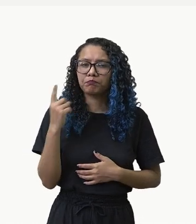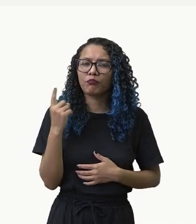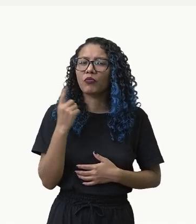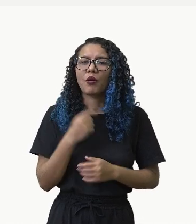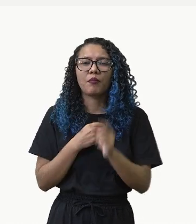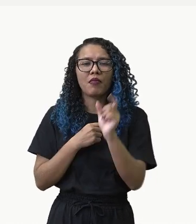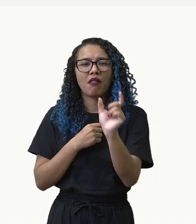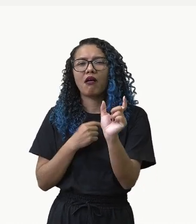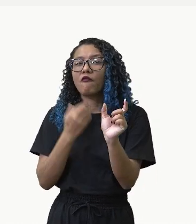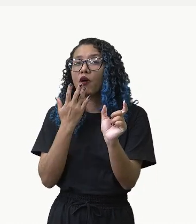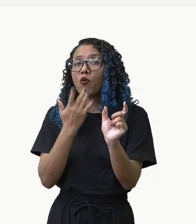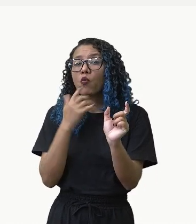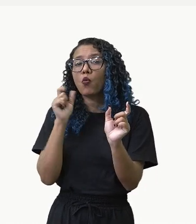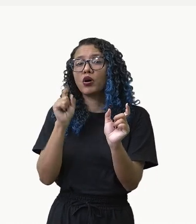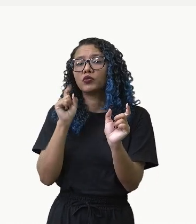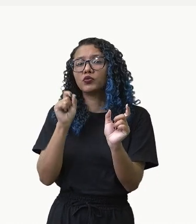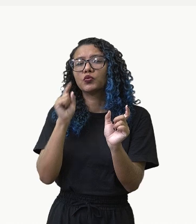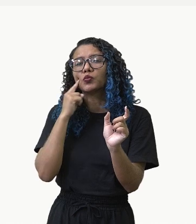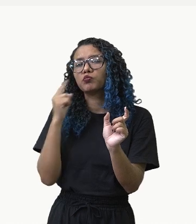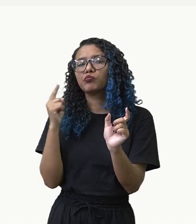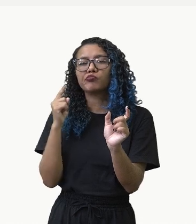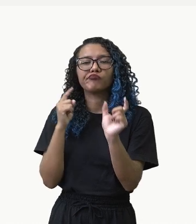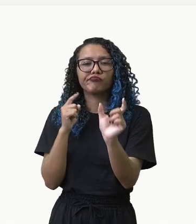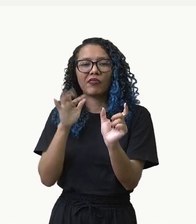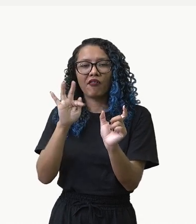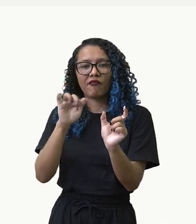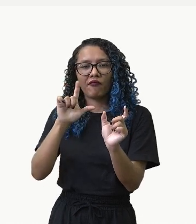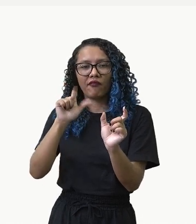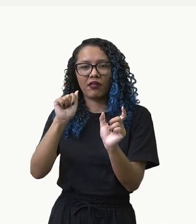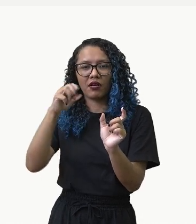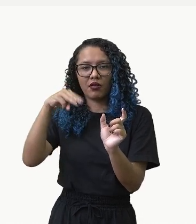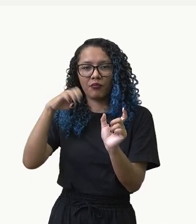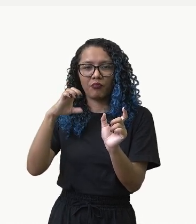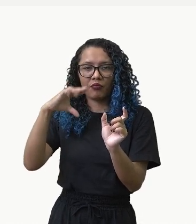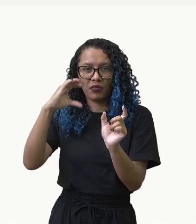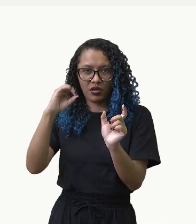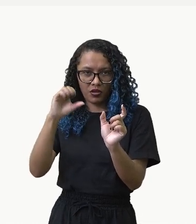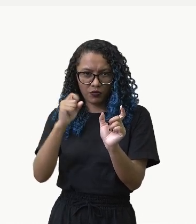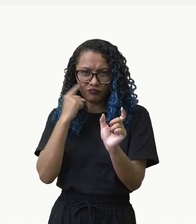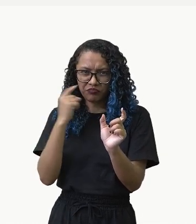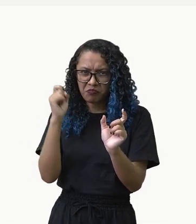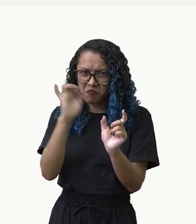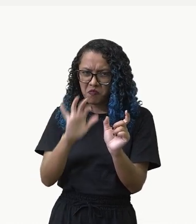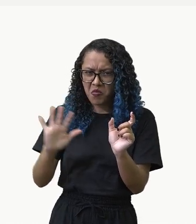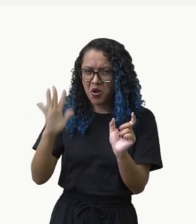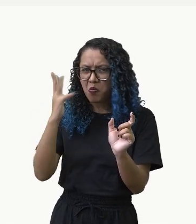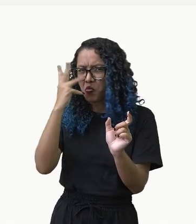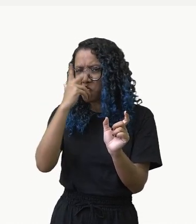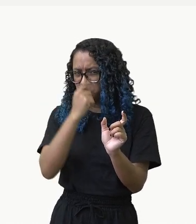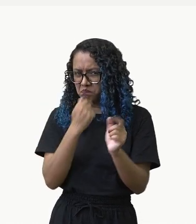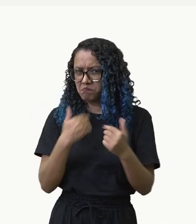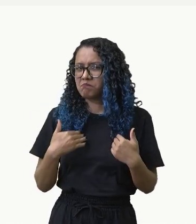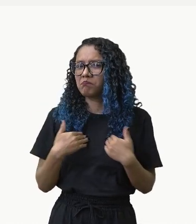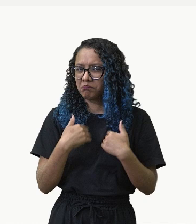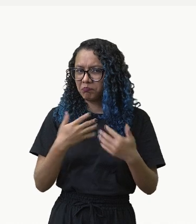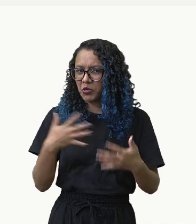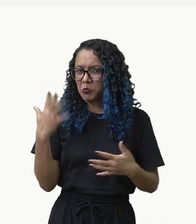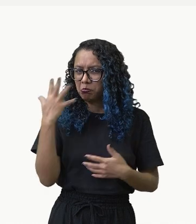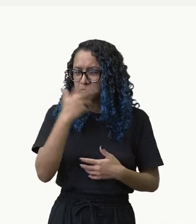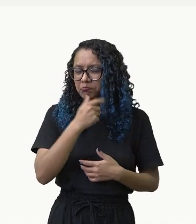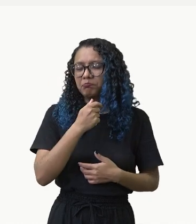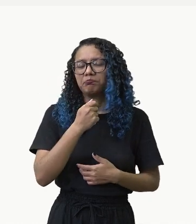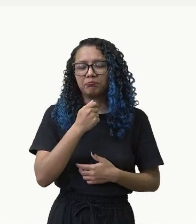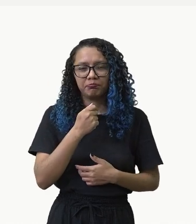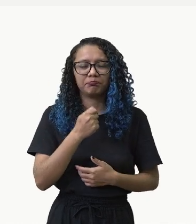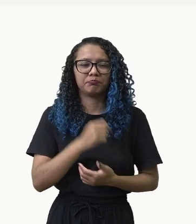hum flos EAG bonito né pesse anim lindo né então